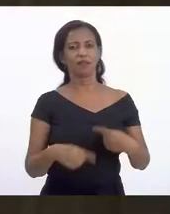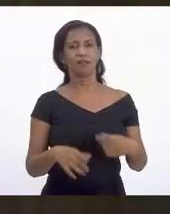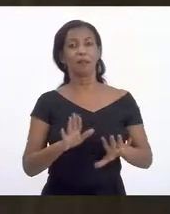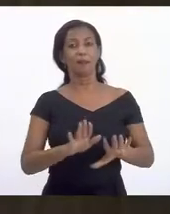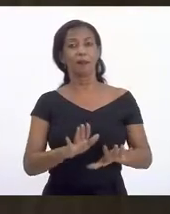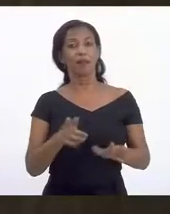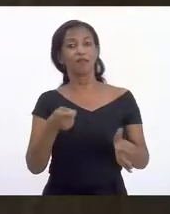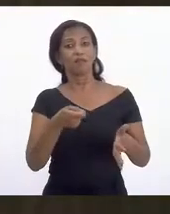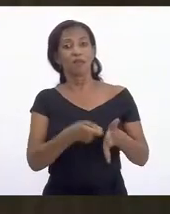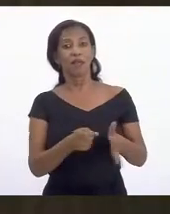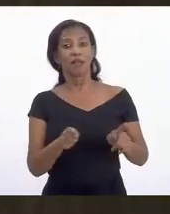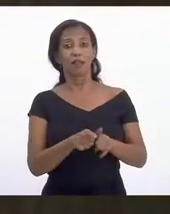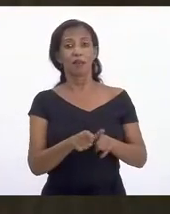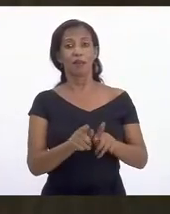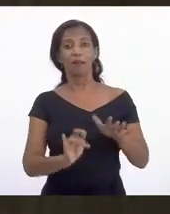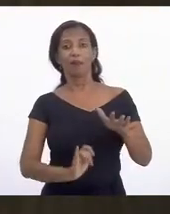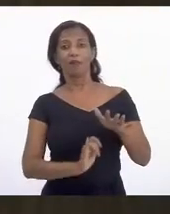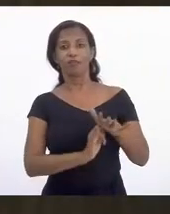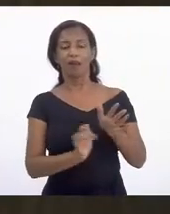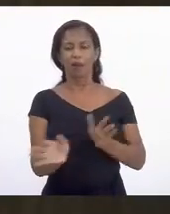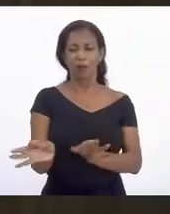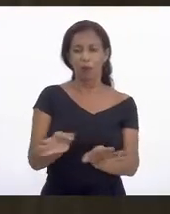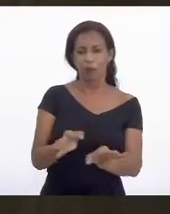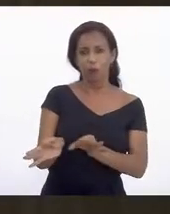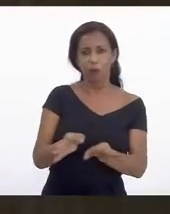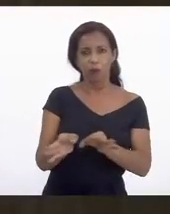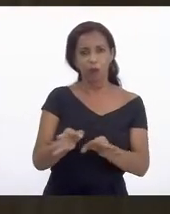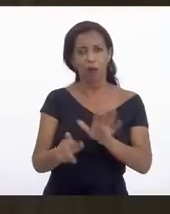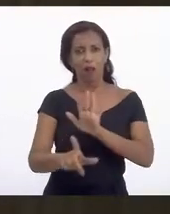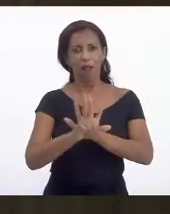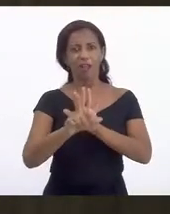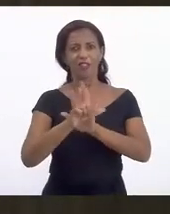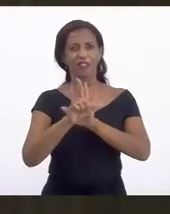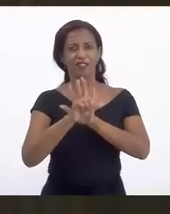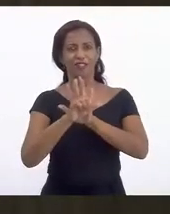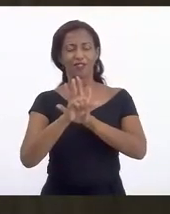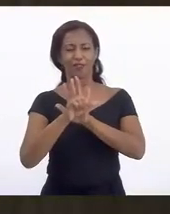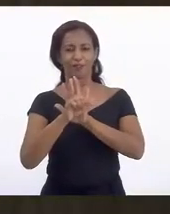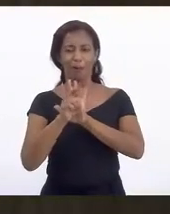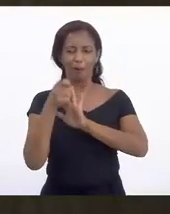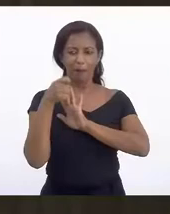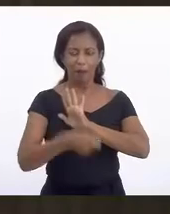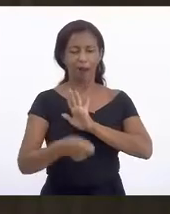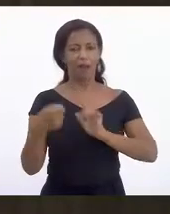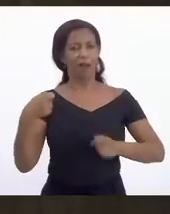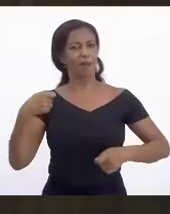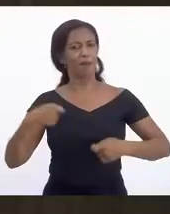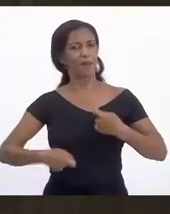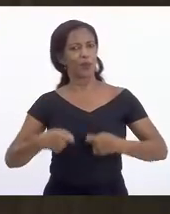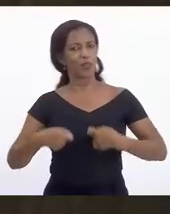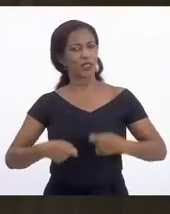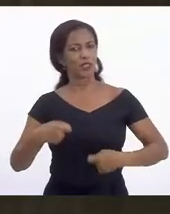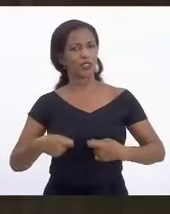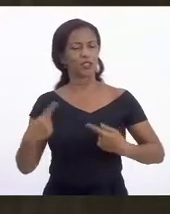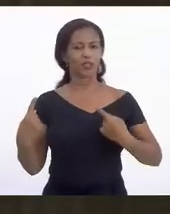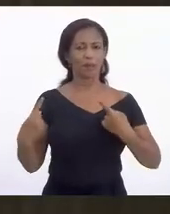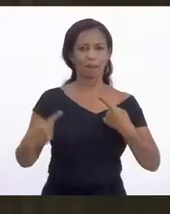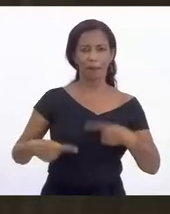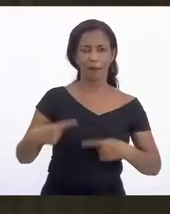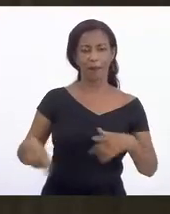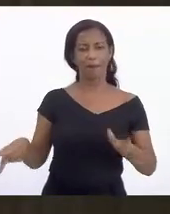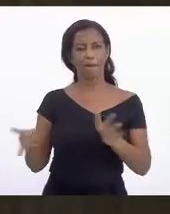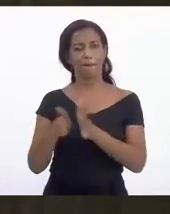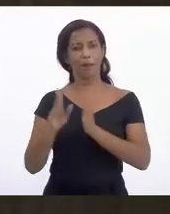mas, efetivamente, pela instituição de mecanismos legislativos para garantir uma política pública efetiva de